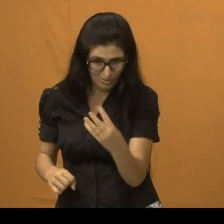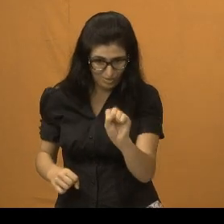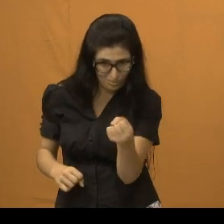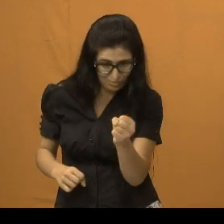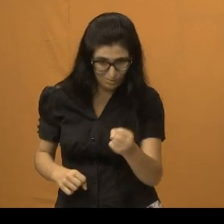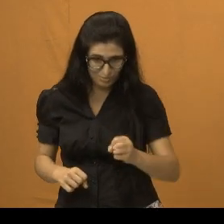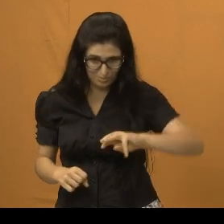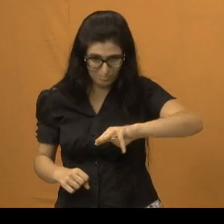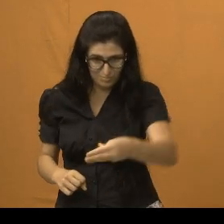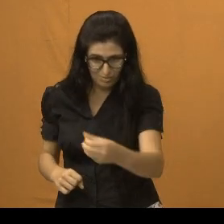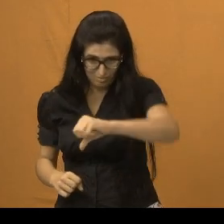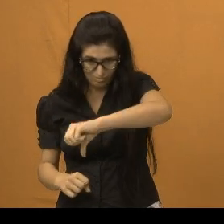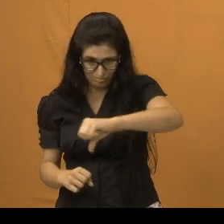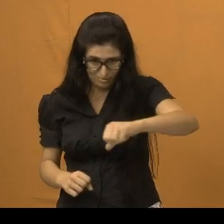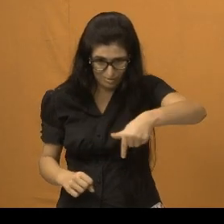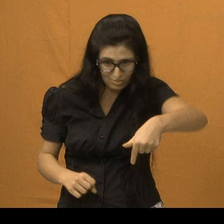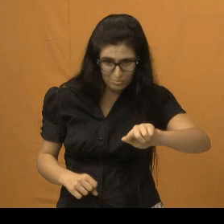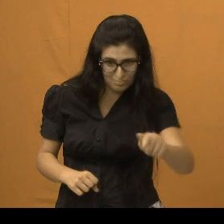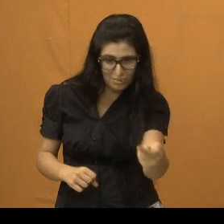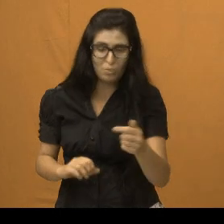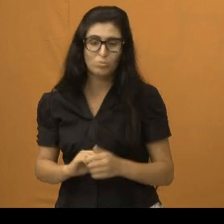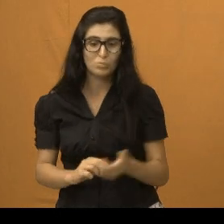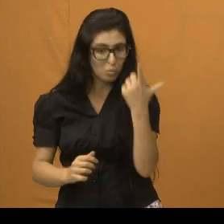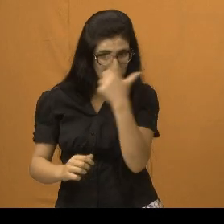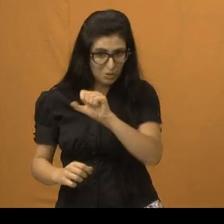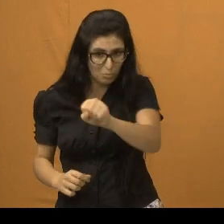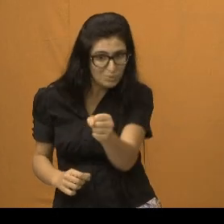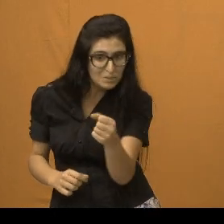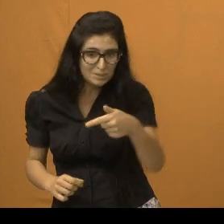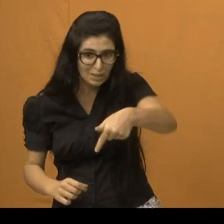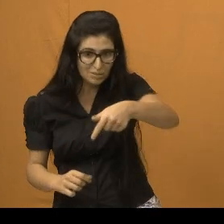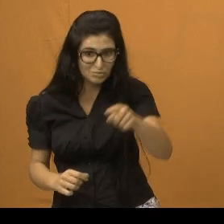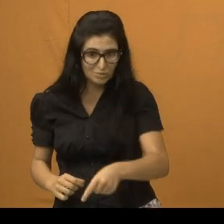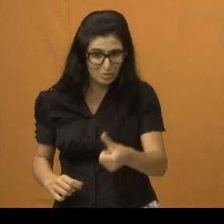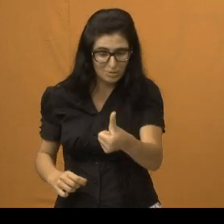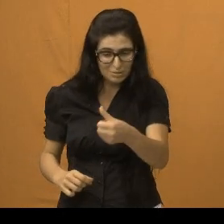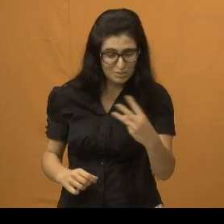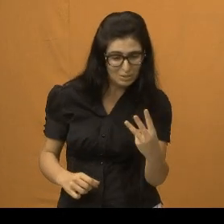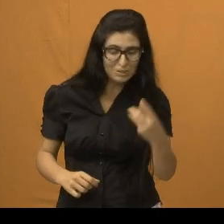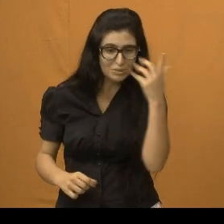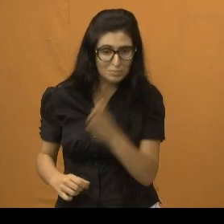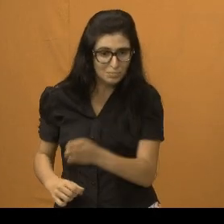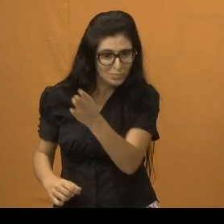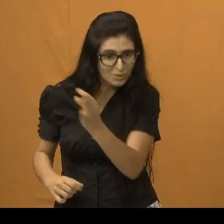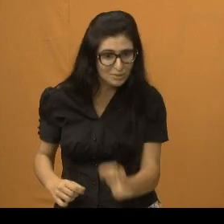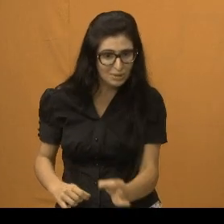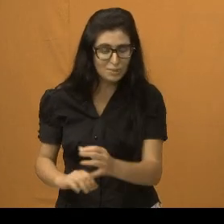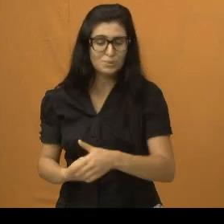848.997.000, chegando à cifra de 87,13% do orçamento previsto.